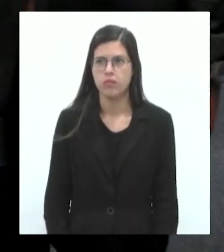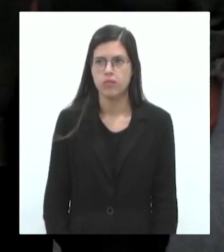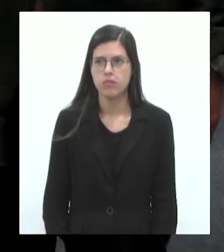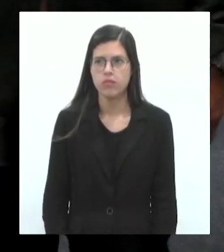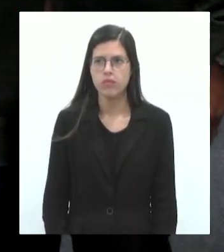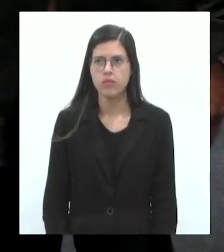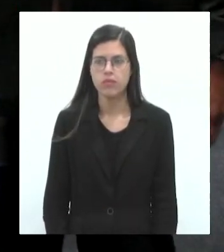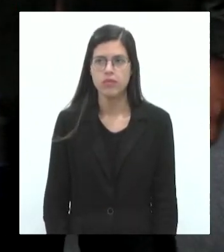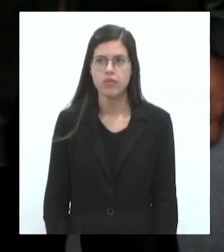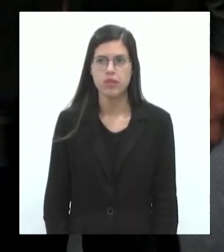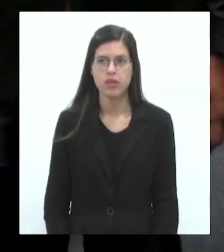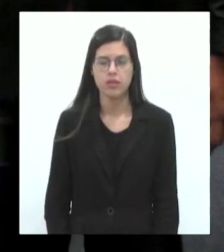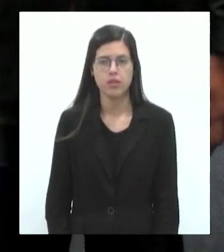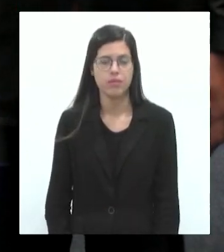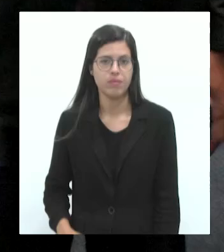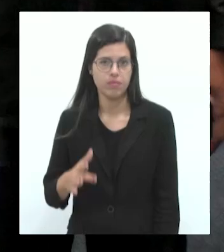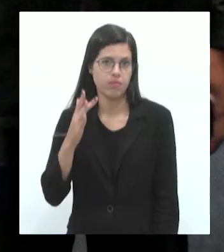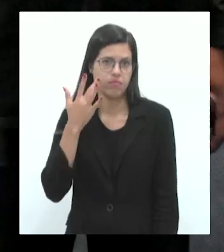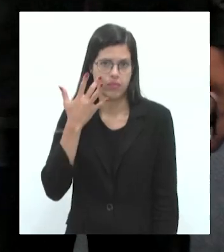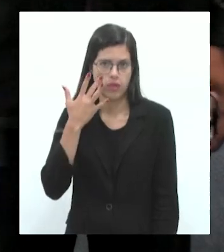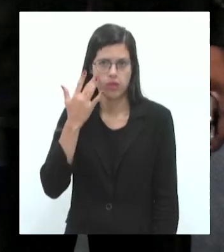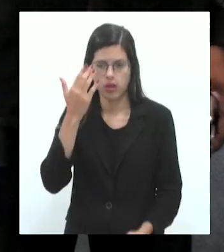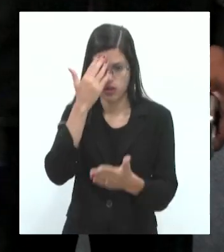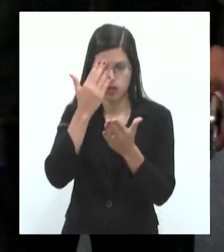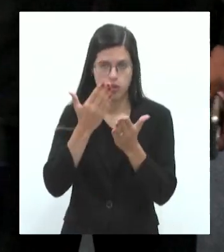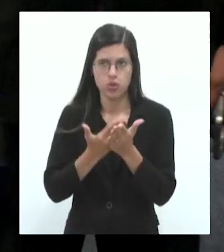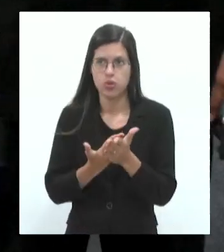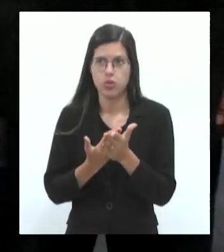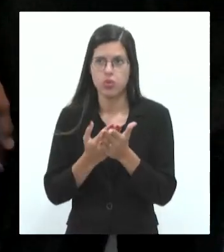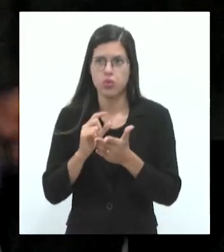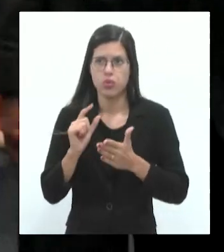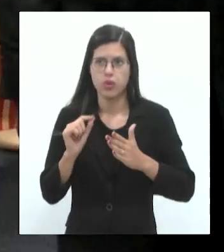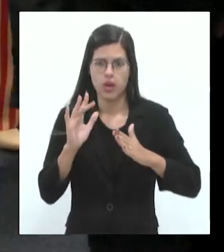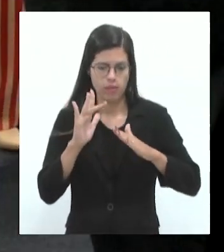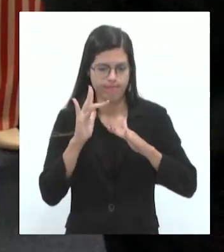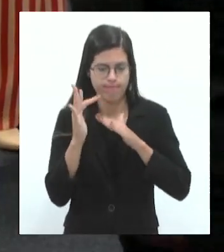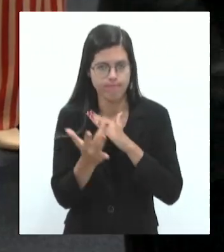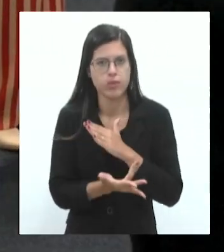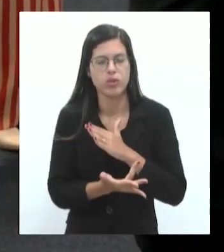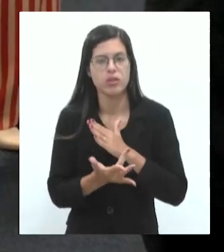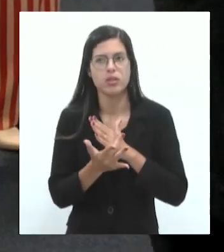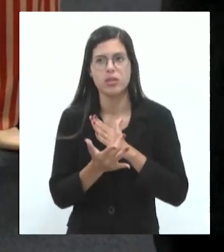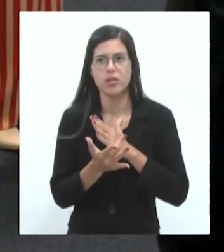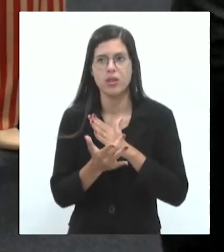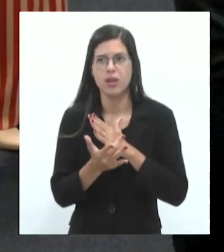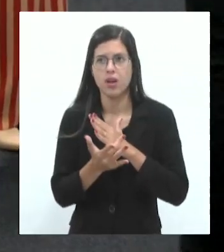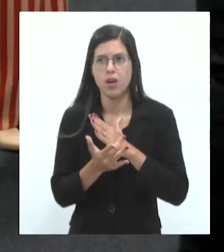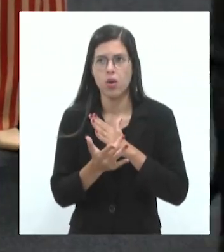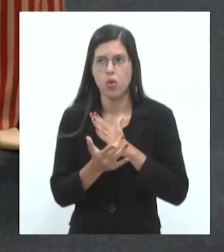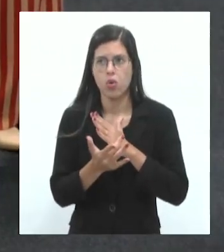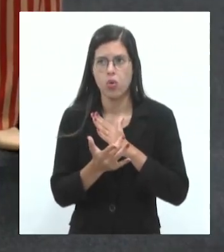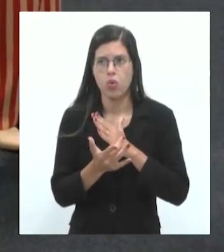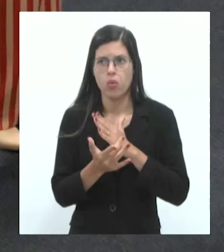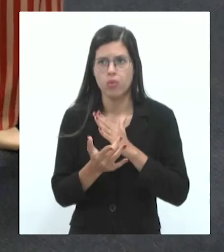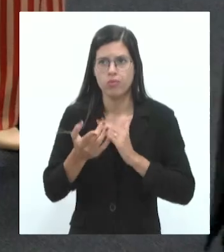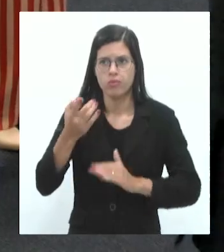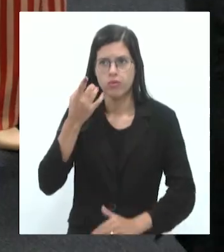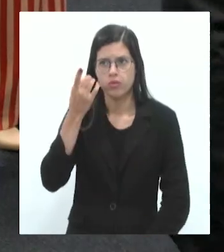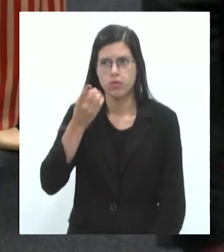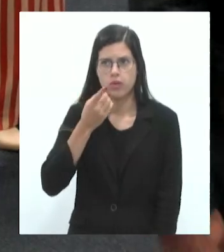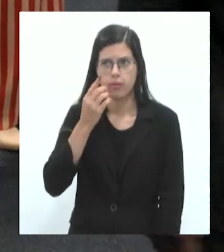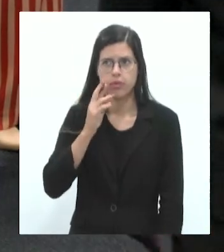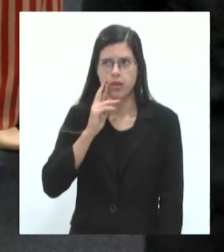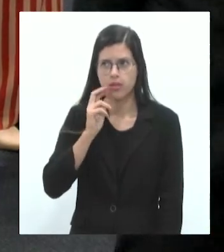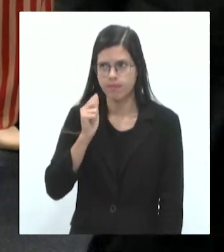que acho que as redes, muitas vezes, com todas as vantagens que têm, deputado Amorim,